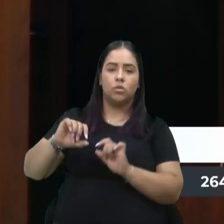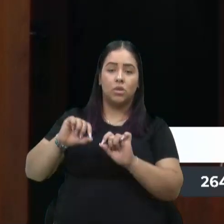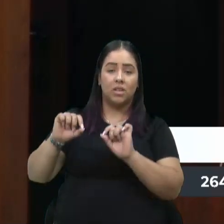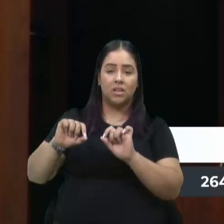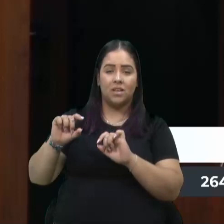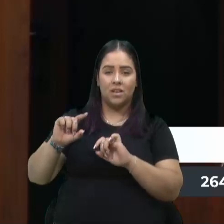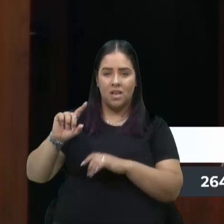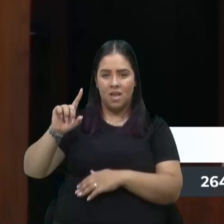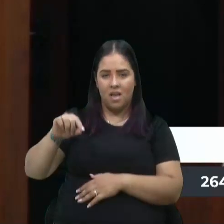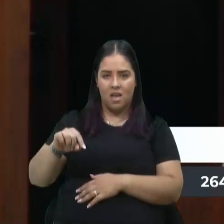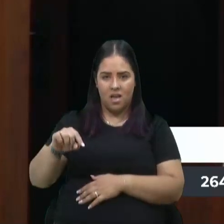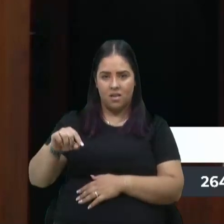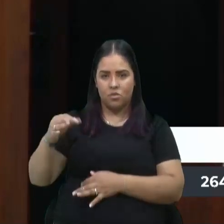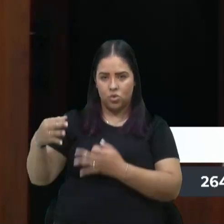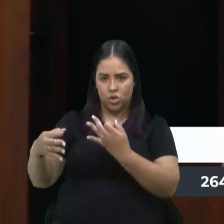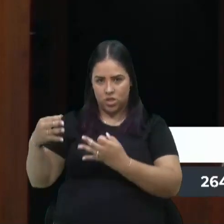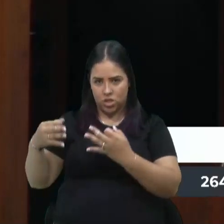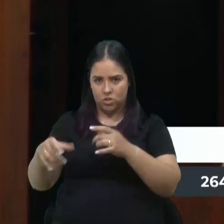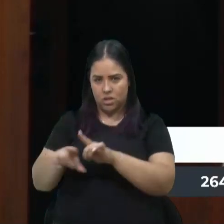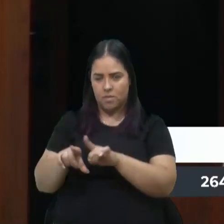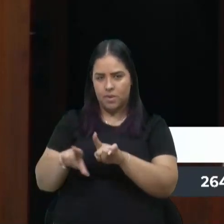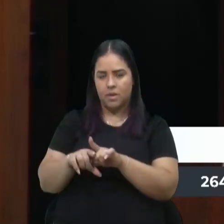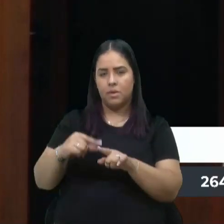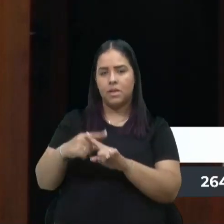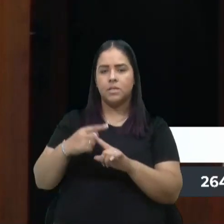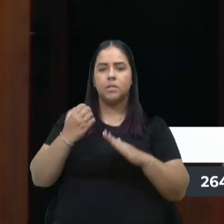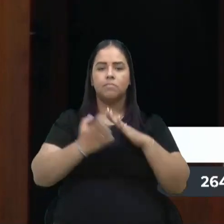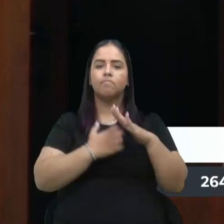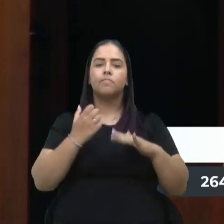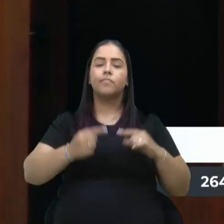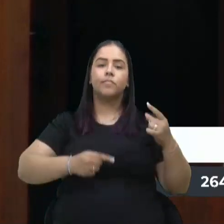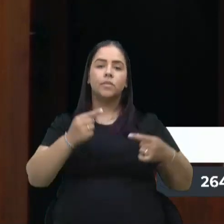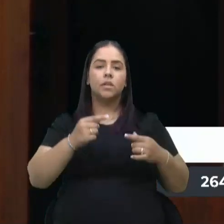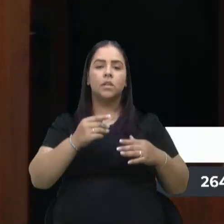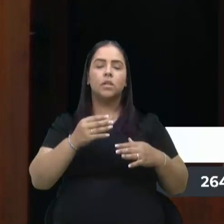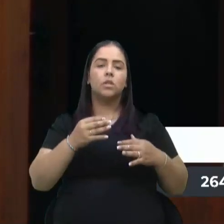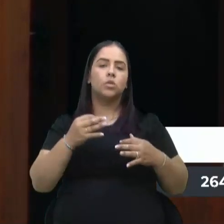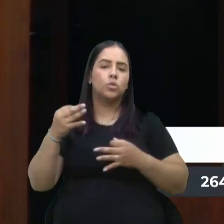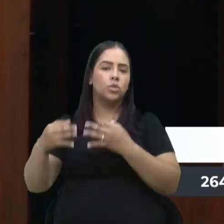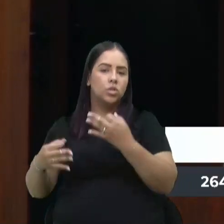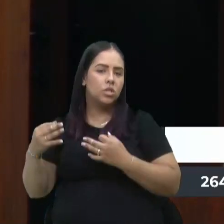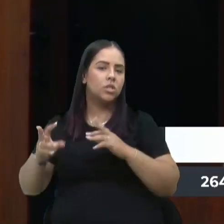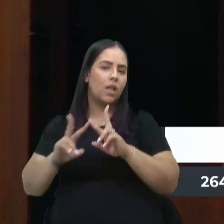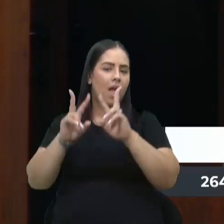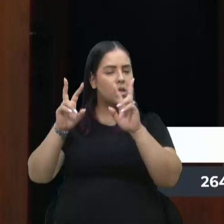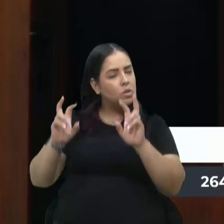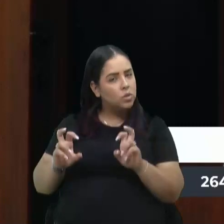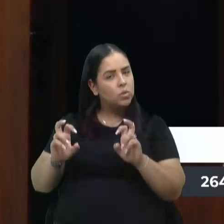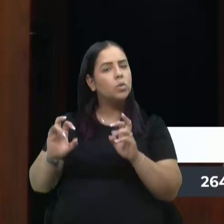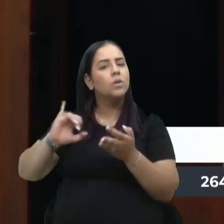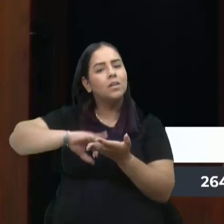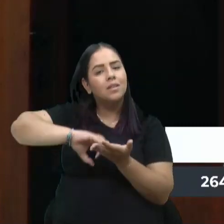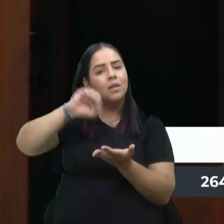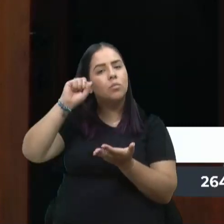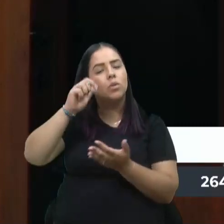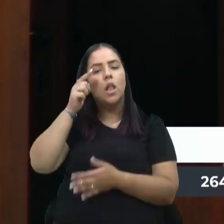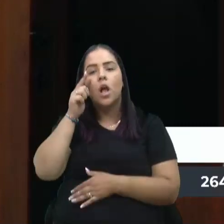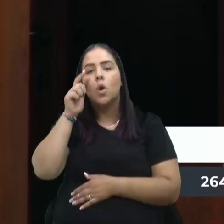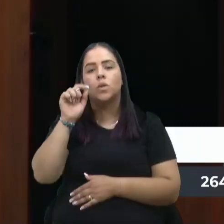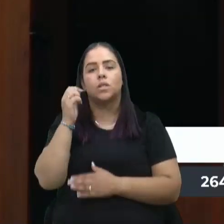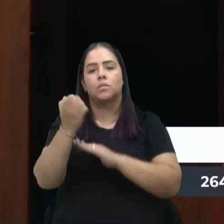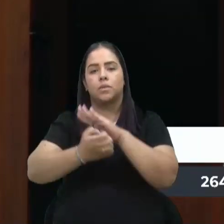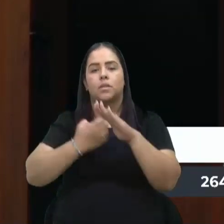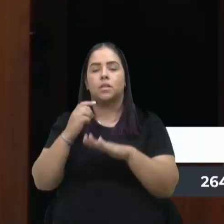isso? Uma empresa discute na justiça uma questão tributária e ela vence, aí